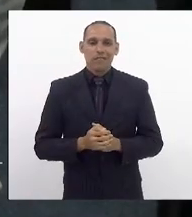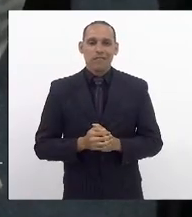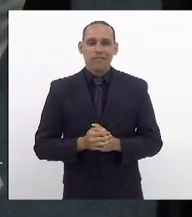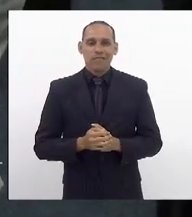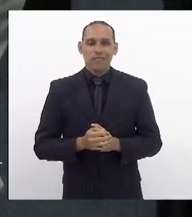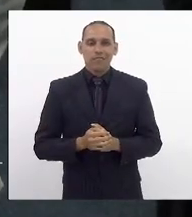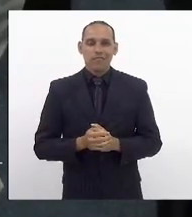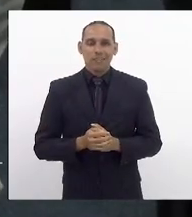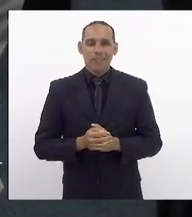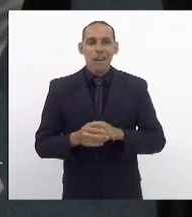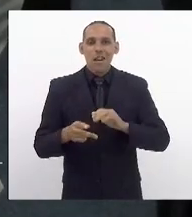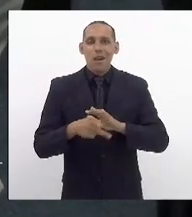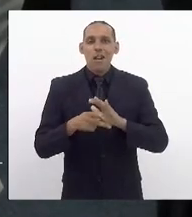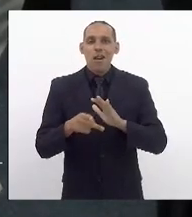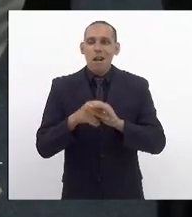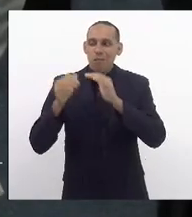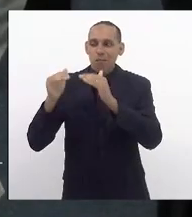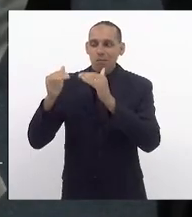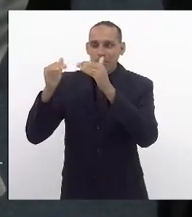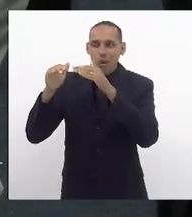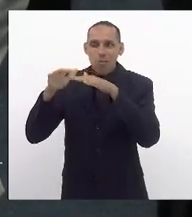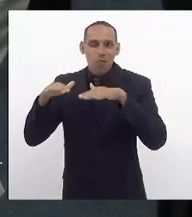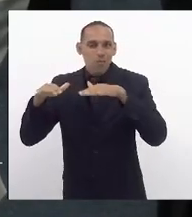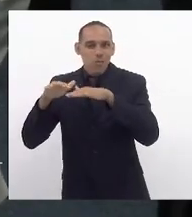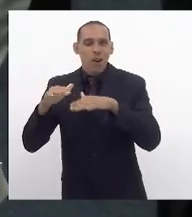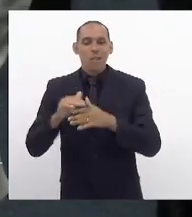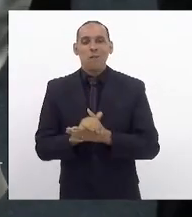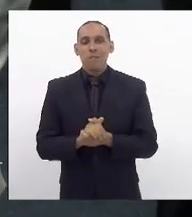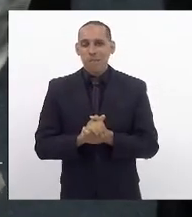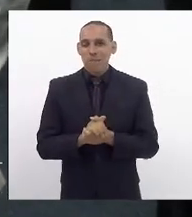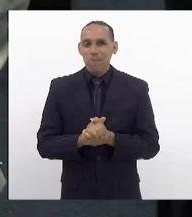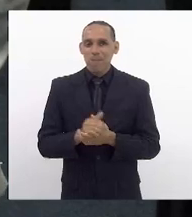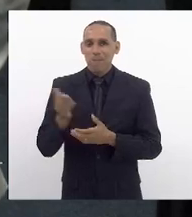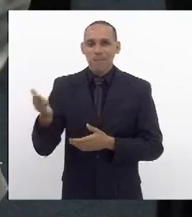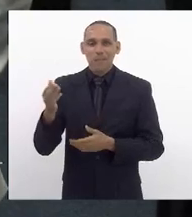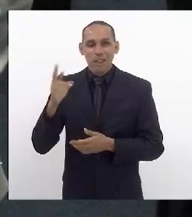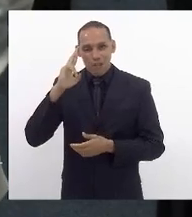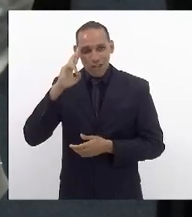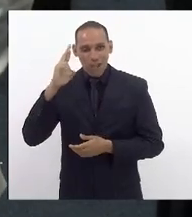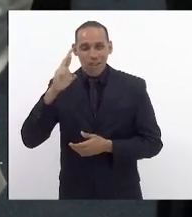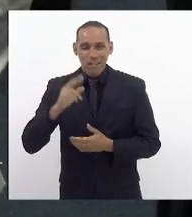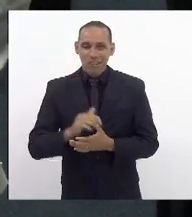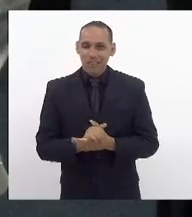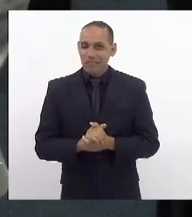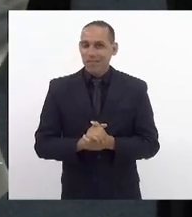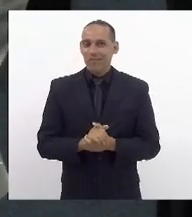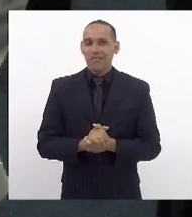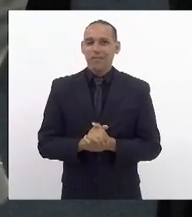das falanges superiores, chefe das falanges superiores,